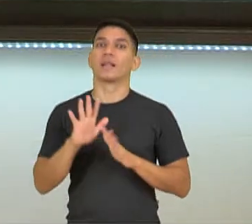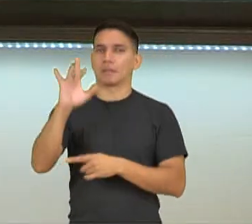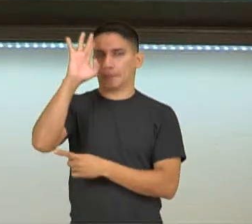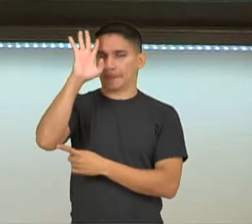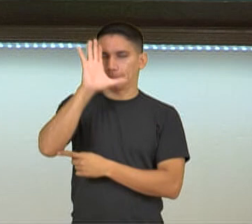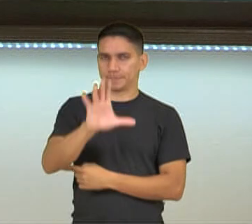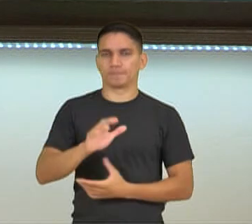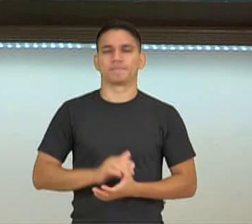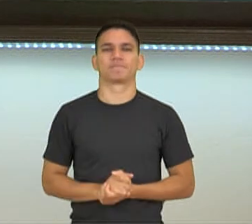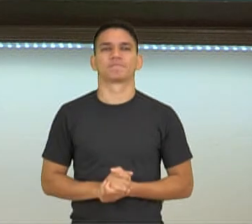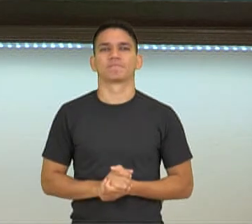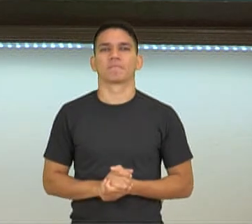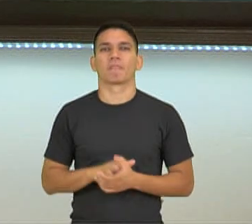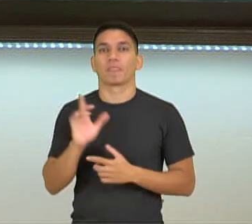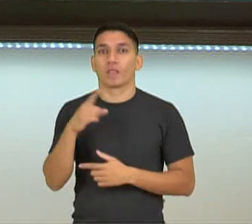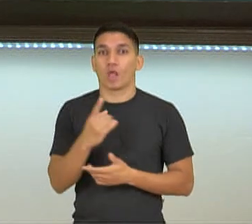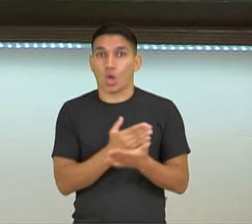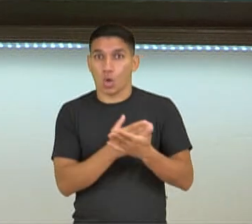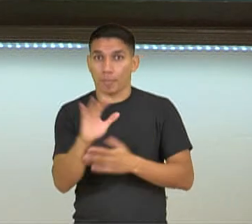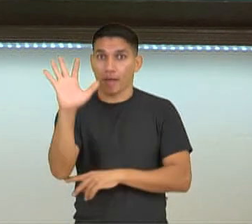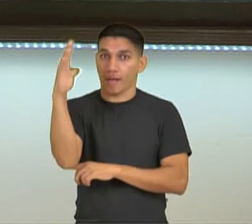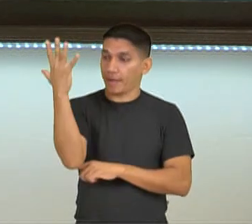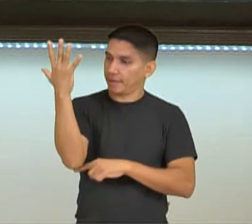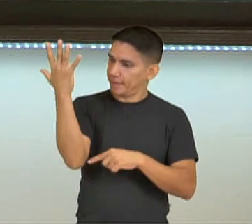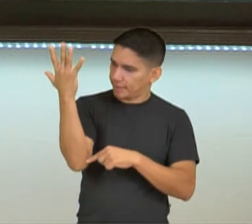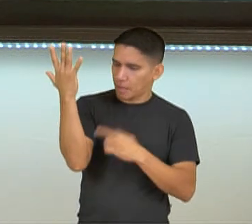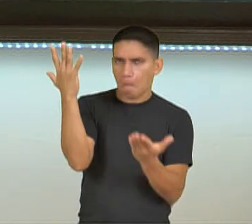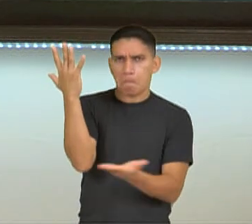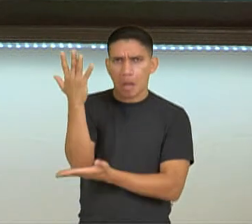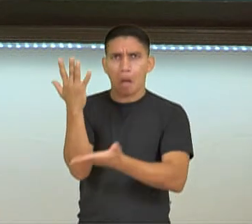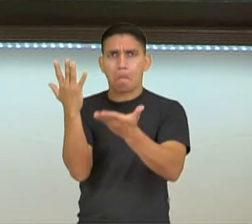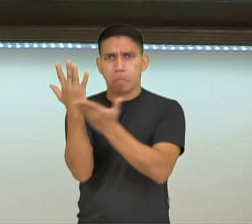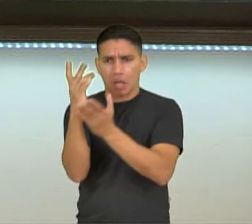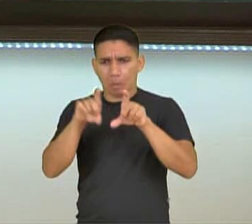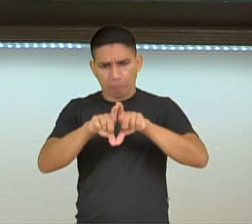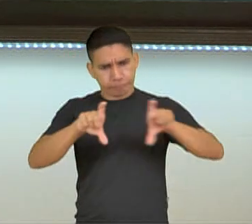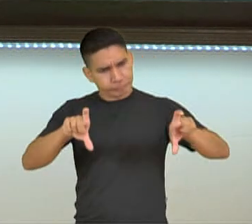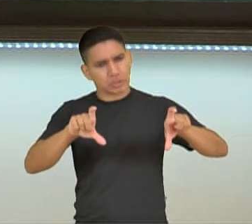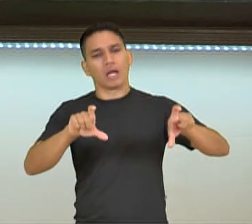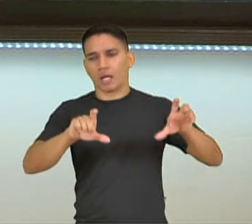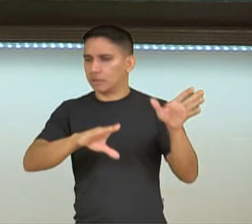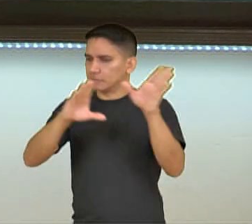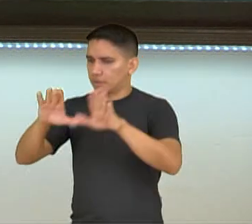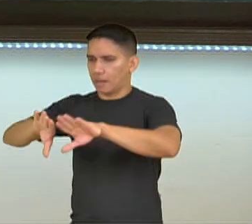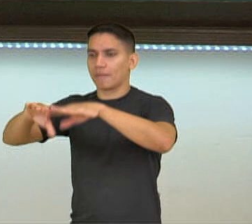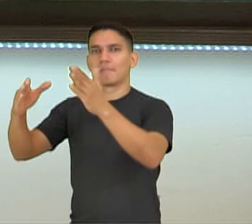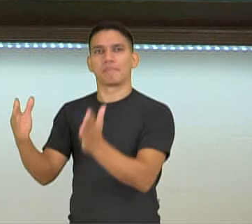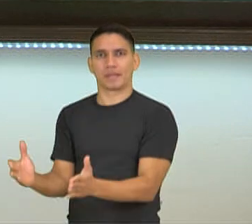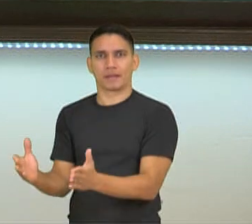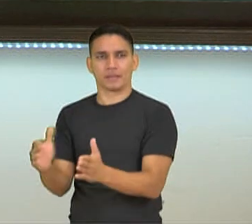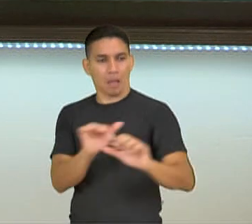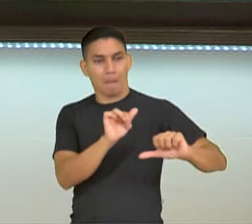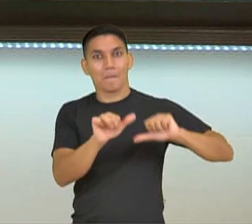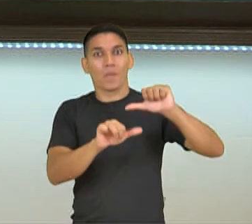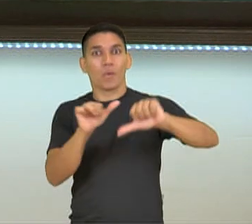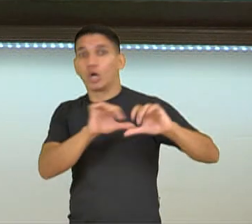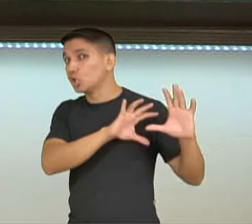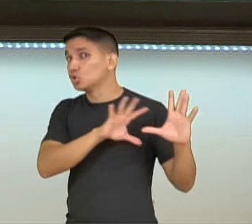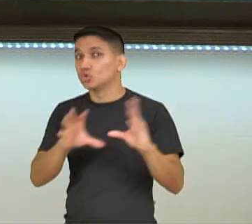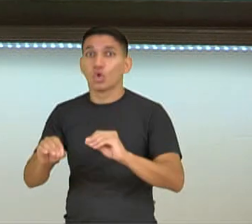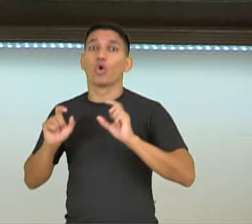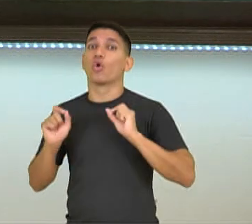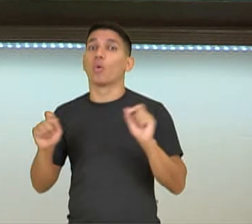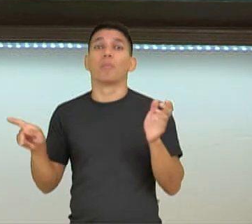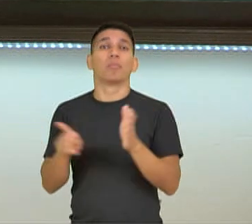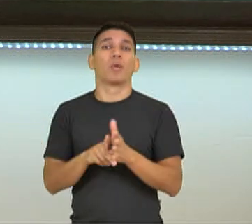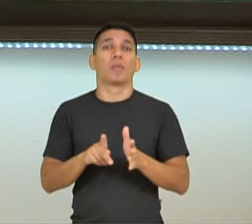seguinte, nós saímos da árvore, fomos para o tronco e chegamos a uma mesa, tá? Todos à base